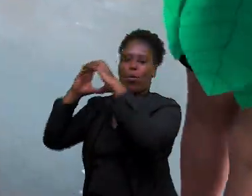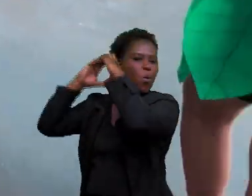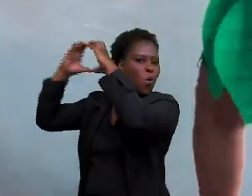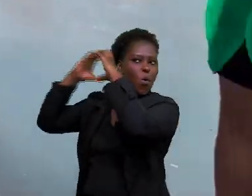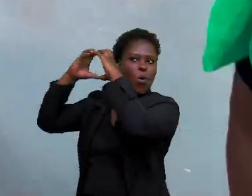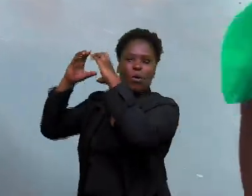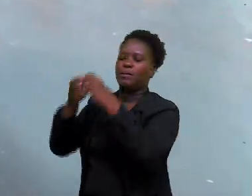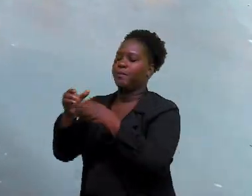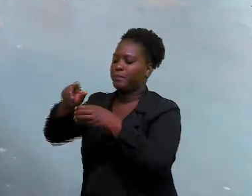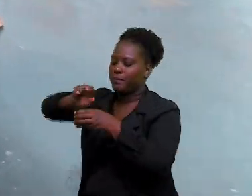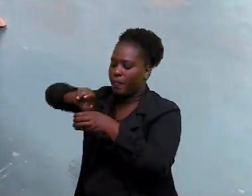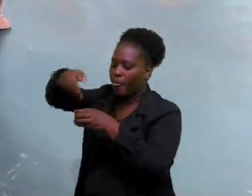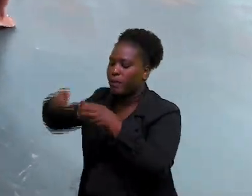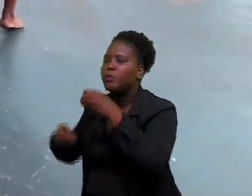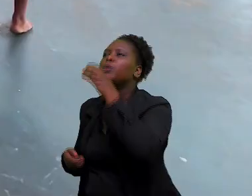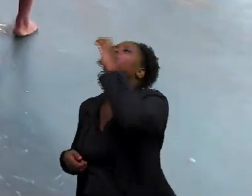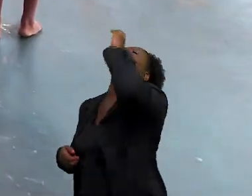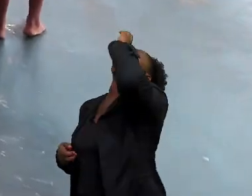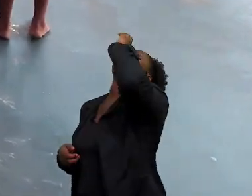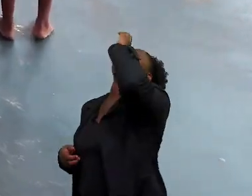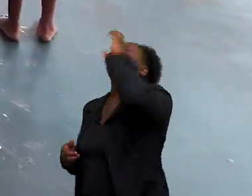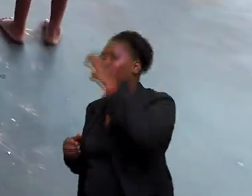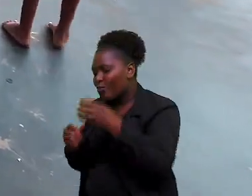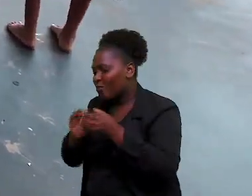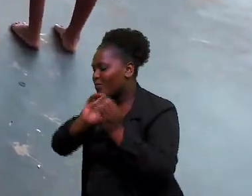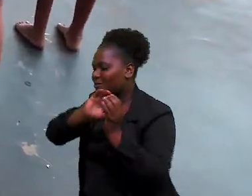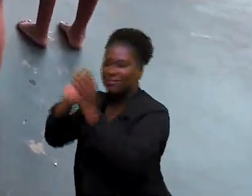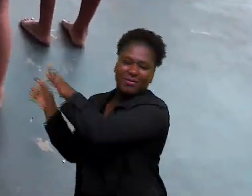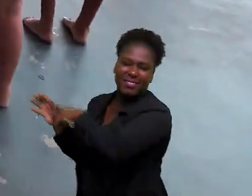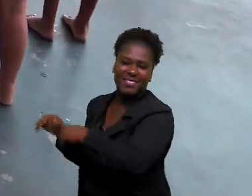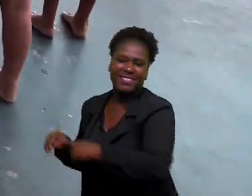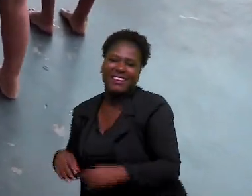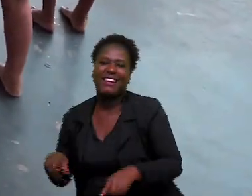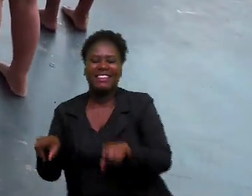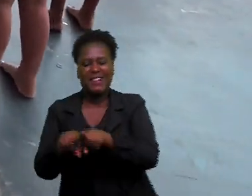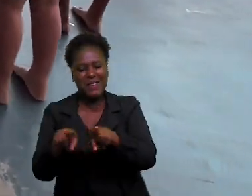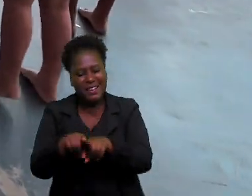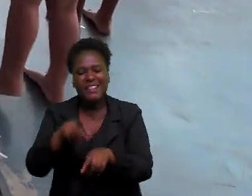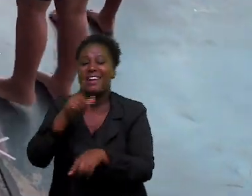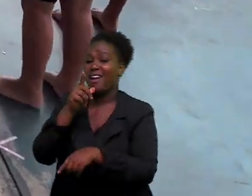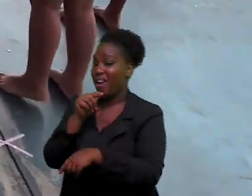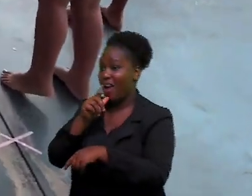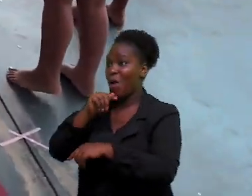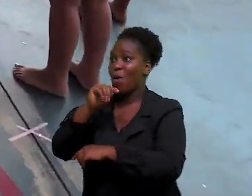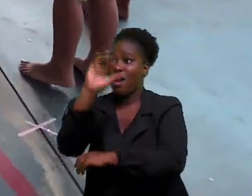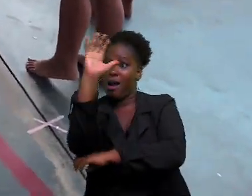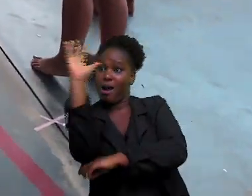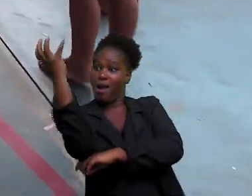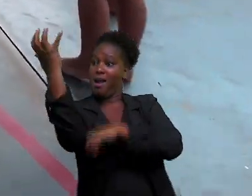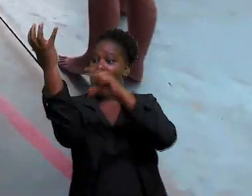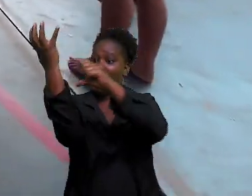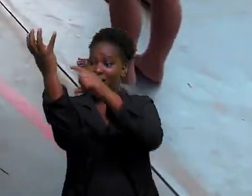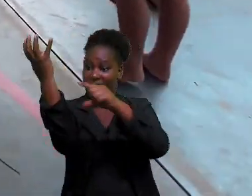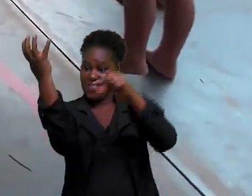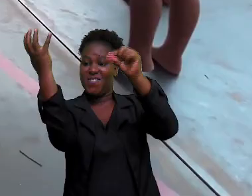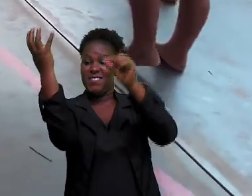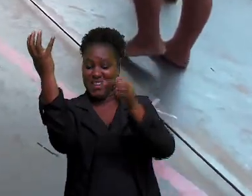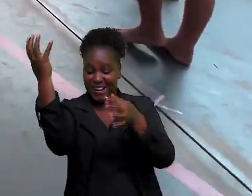A rede vem da palmeira, tem água pra refrescar. As folhas fazem fogueira e a polpa é